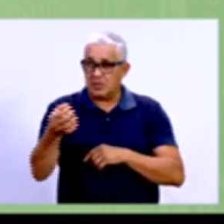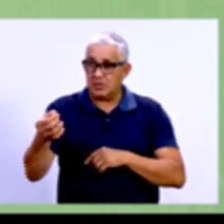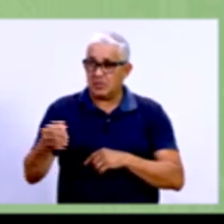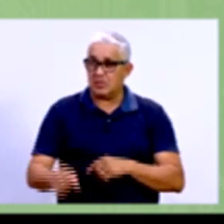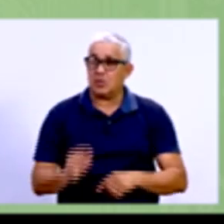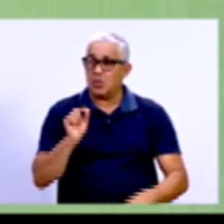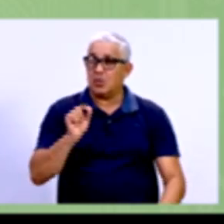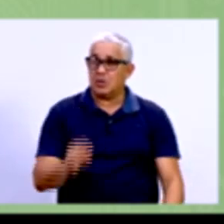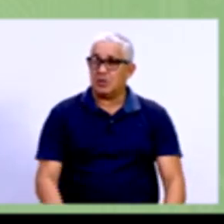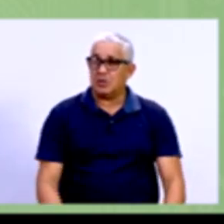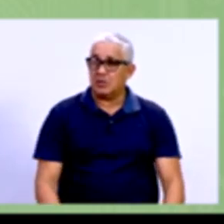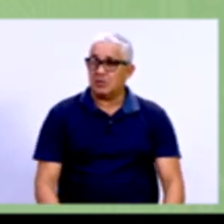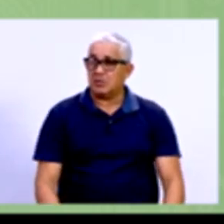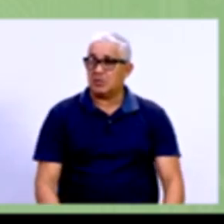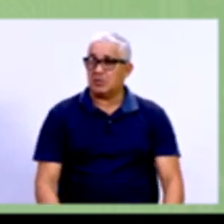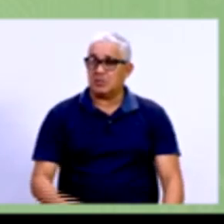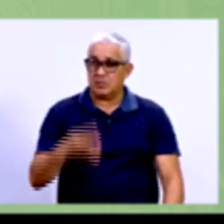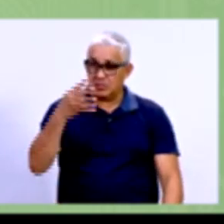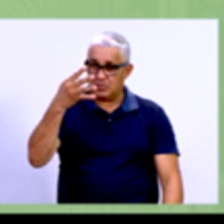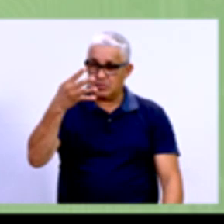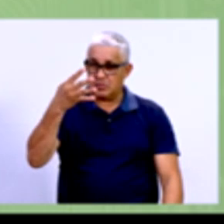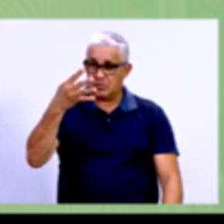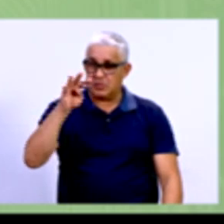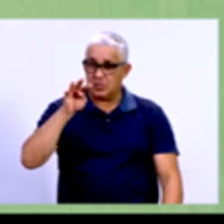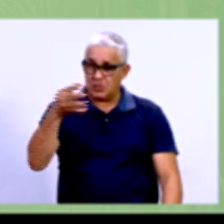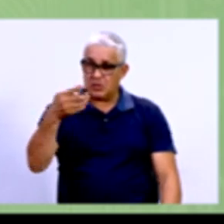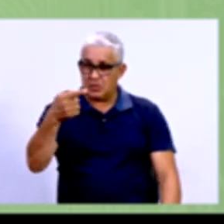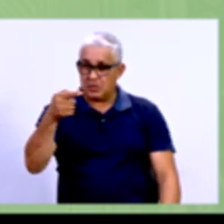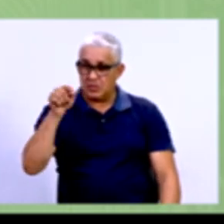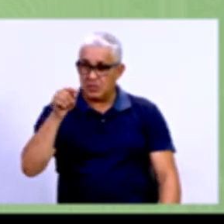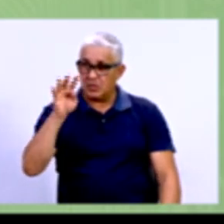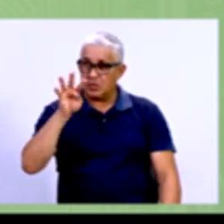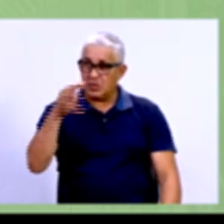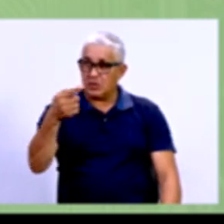chegar ao quê? Num valor de 4.100 dividido por